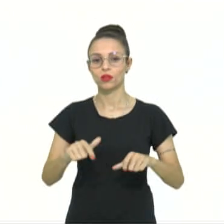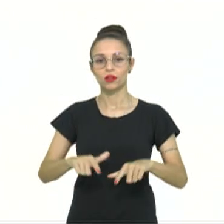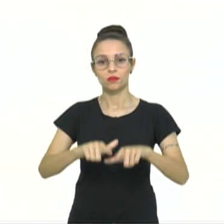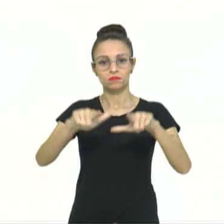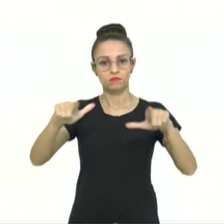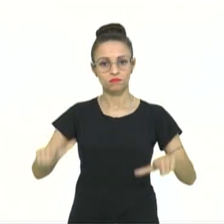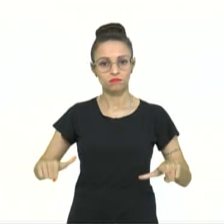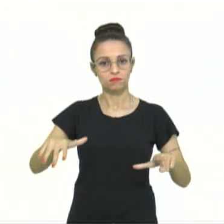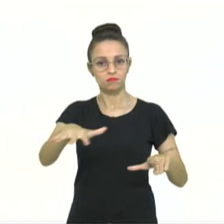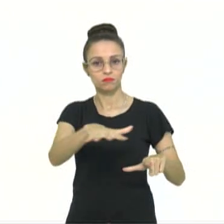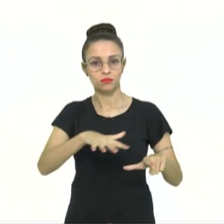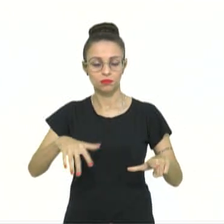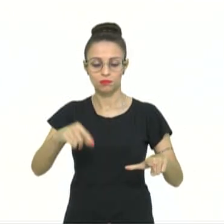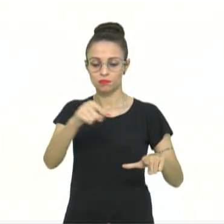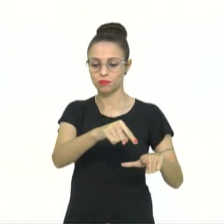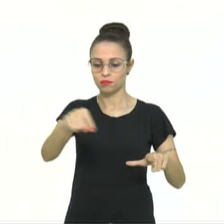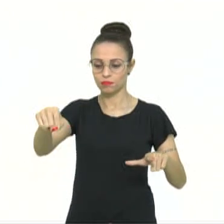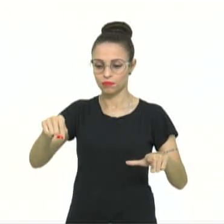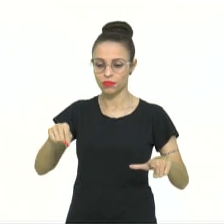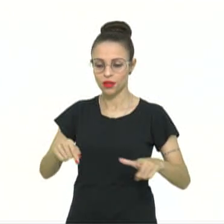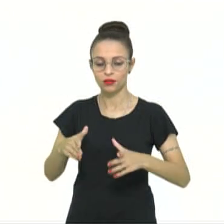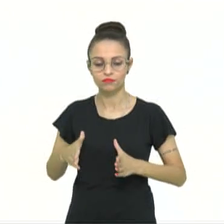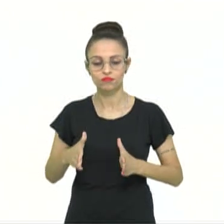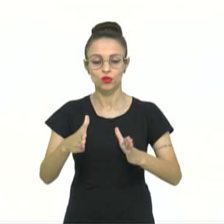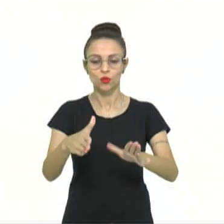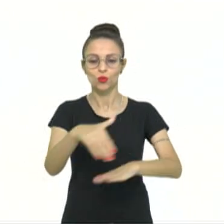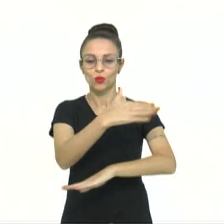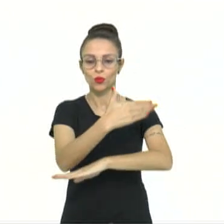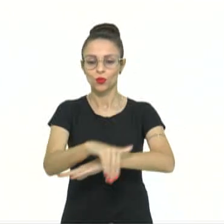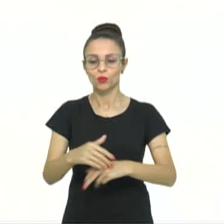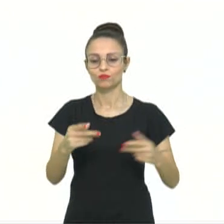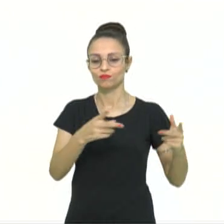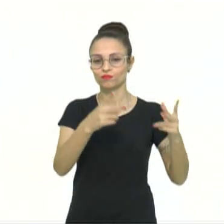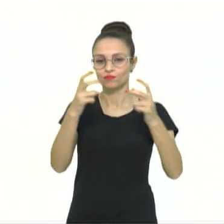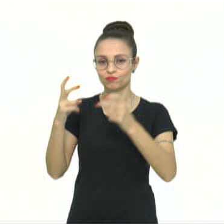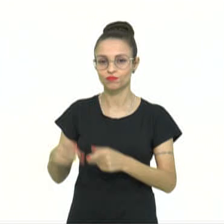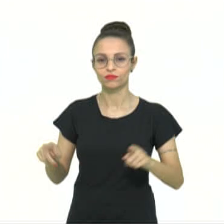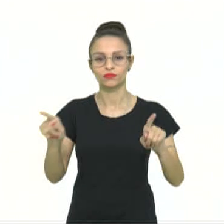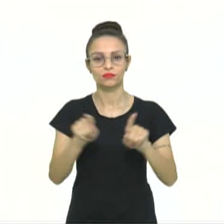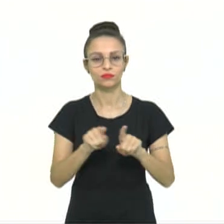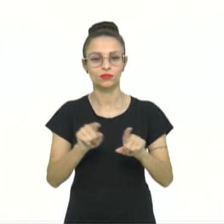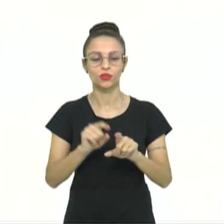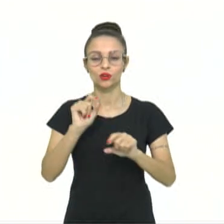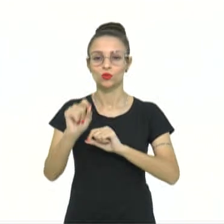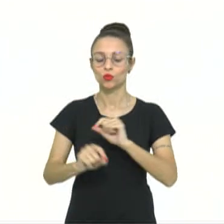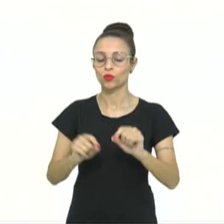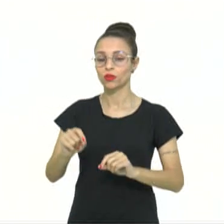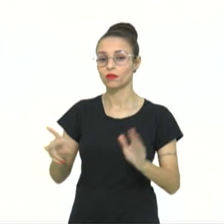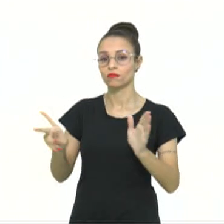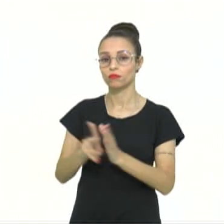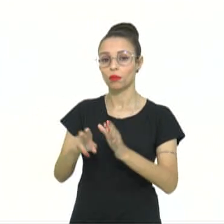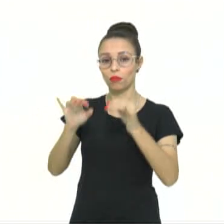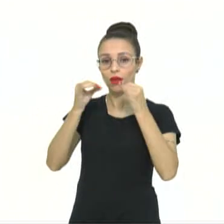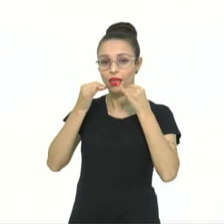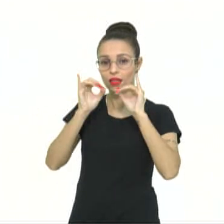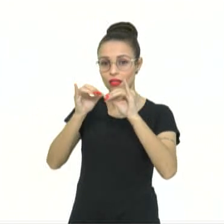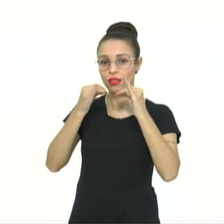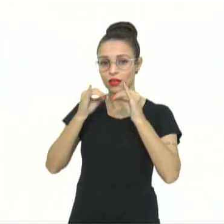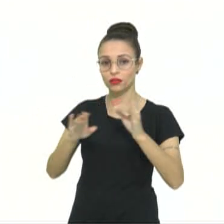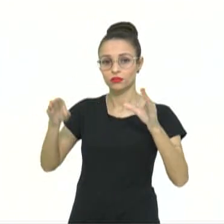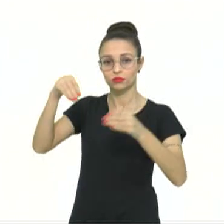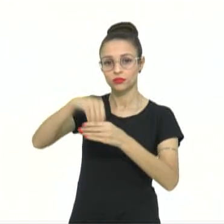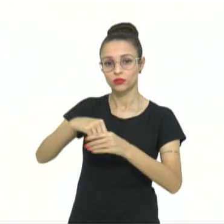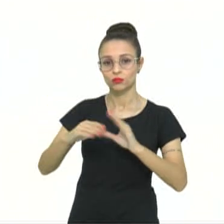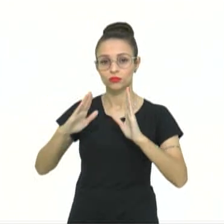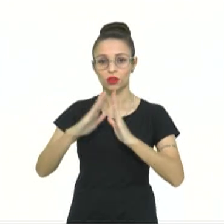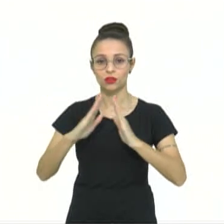uma quadra, né, observando as ruas. Nós podemos fazer também em instalação elétrica, né, de casas,